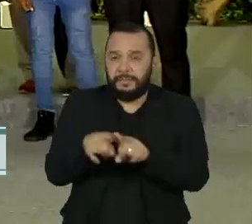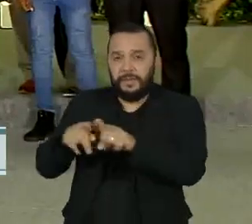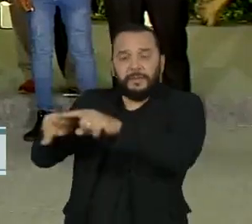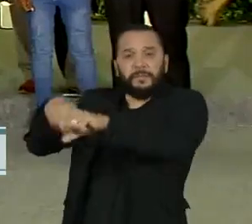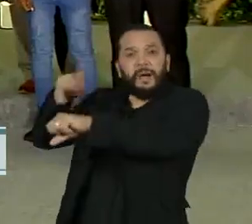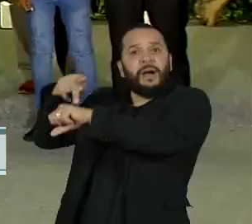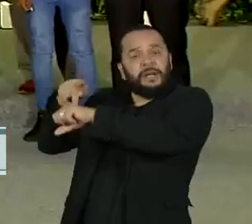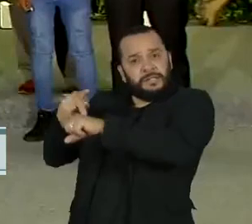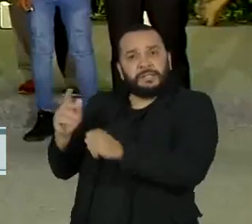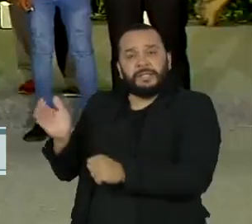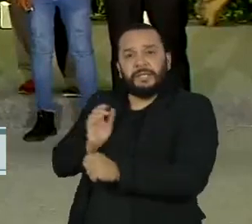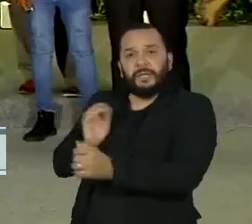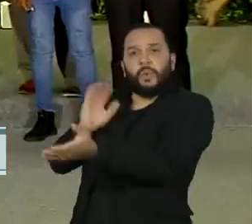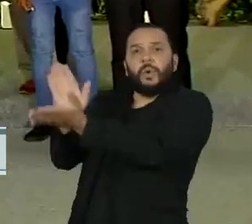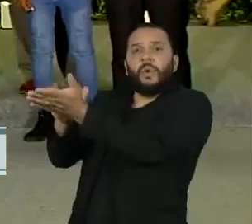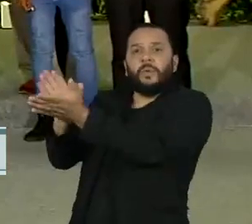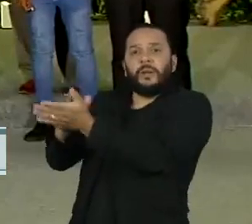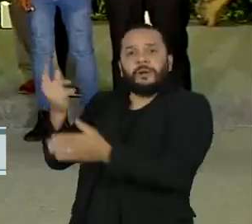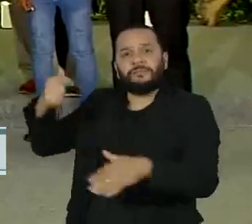desenvolvimento sustentável das Nações pobres